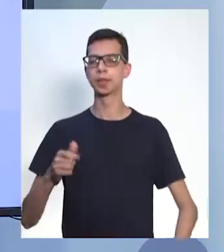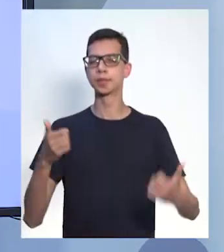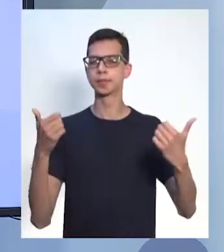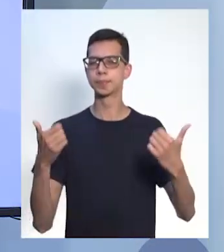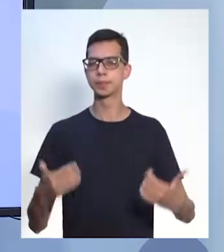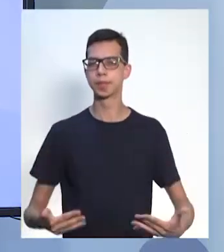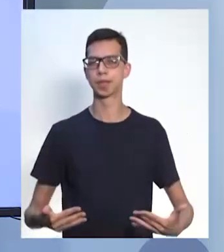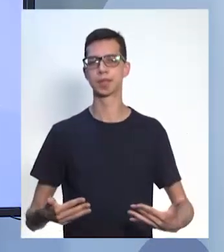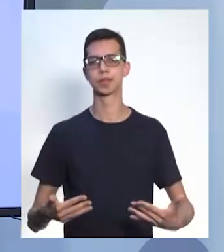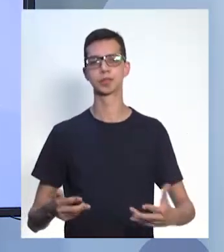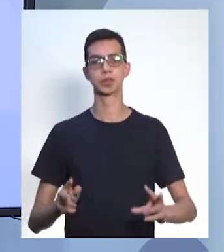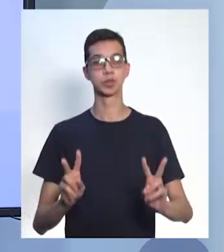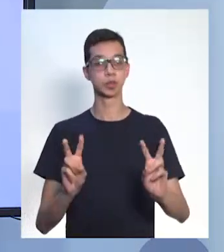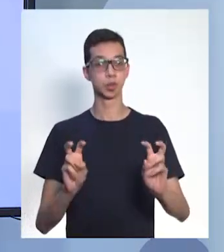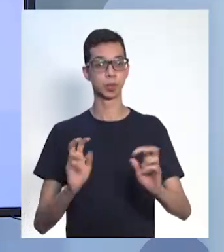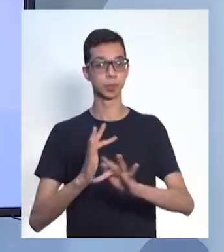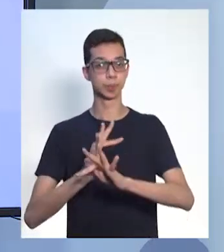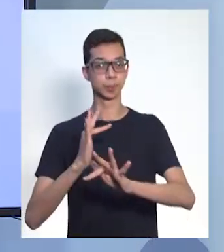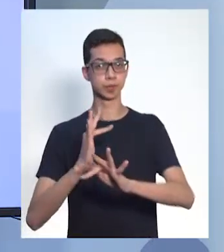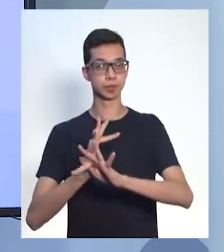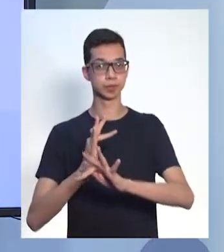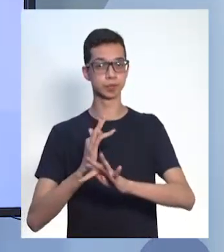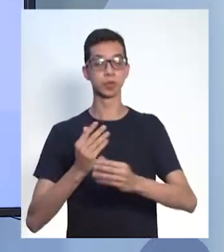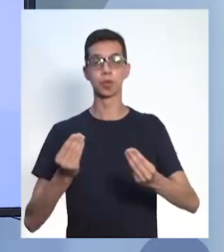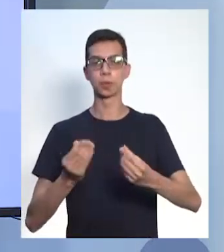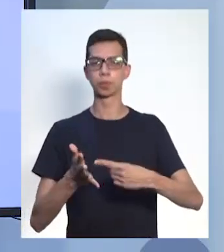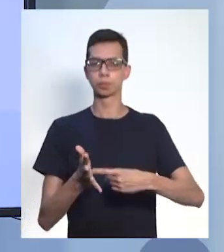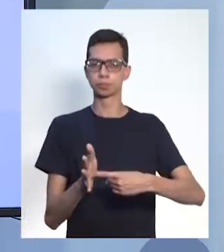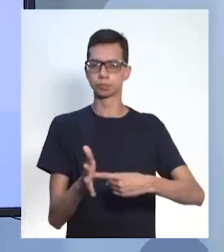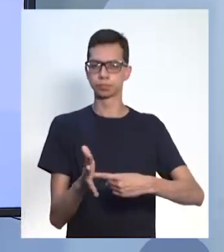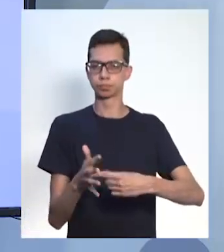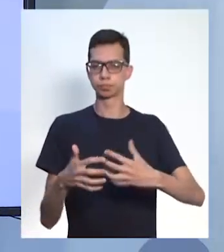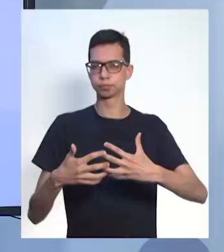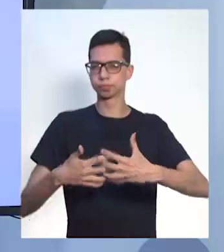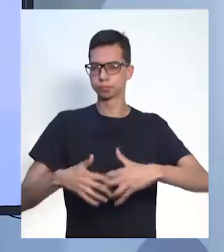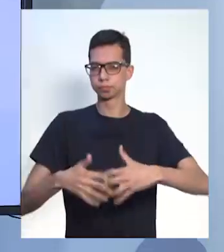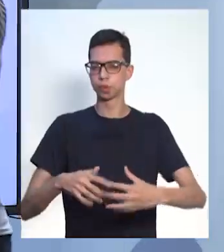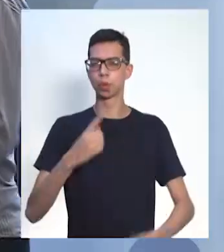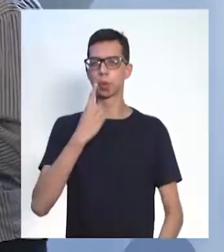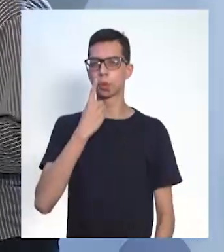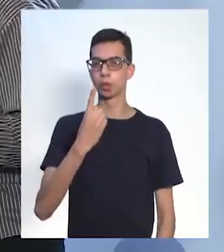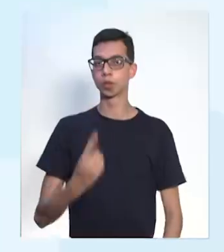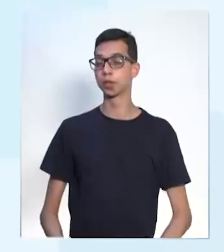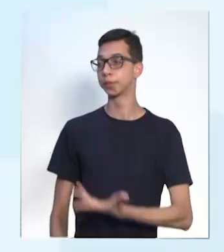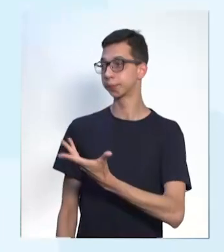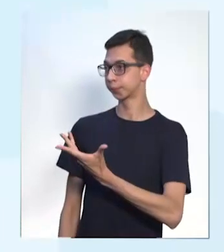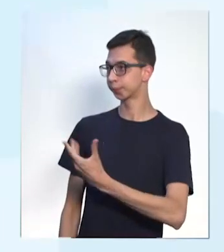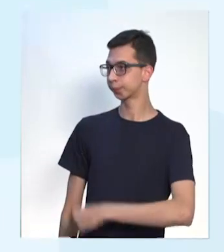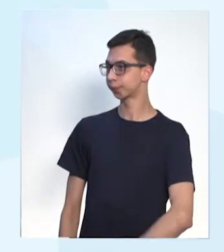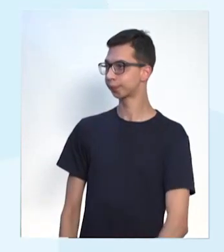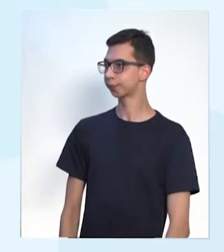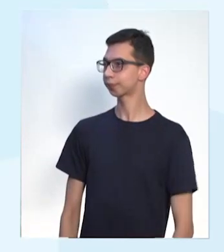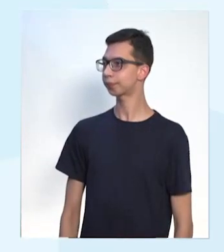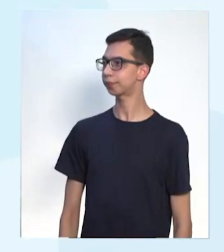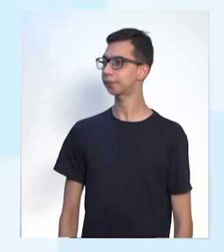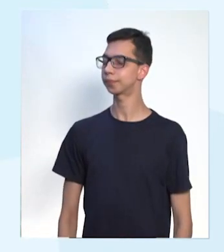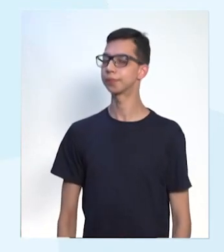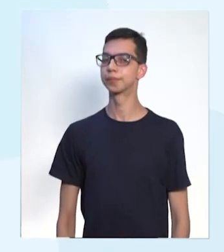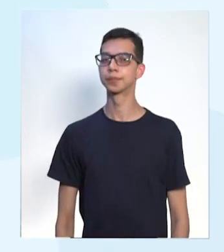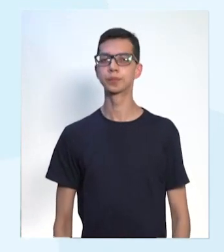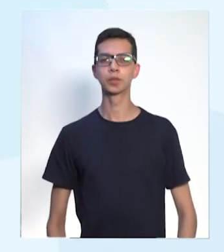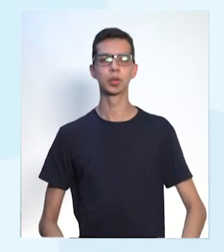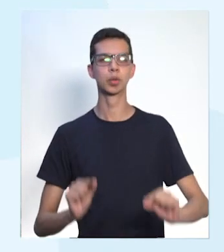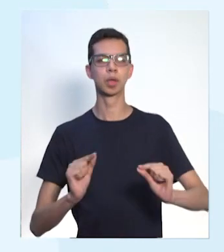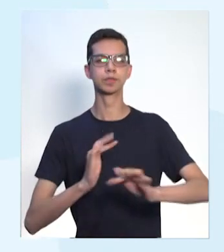grandezas físicas relacionadas aí ao funcionamento dos motores. Veja aí, quais são as grandezas, né? Quais grandezas físicas